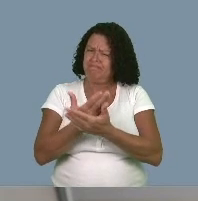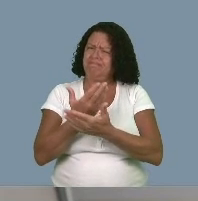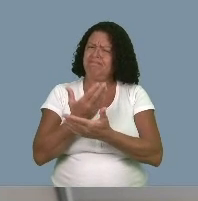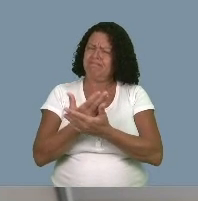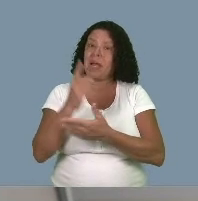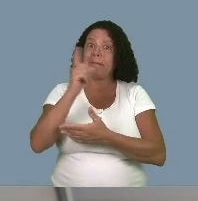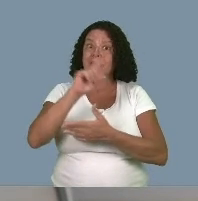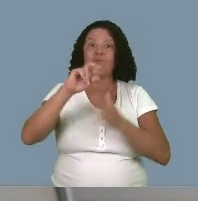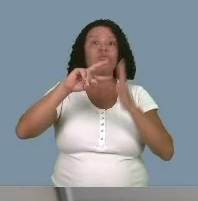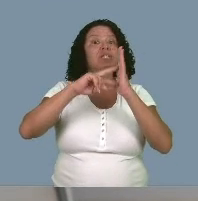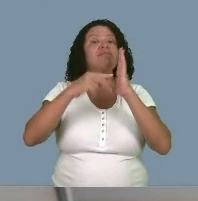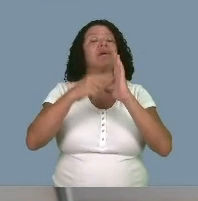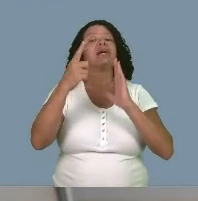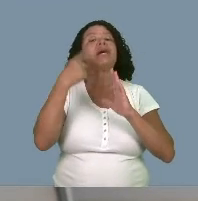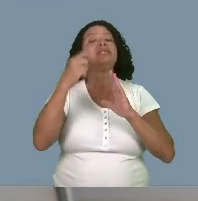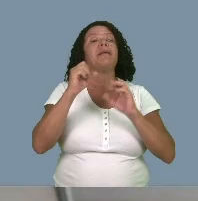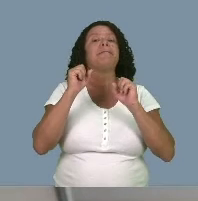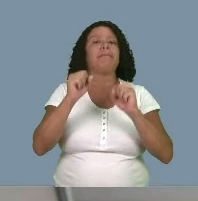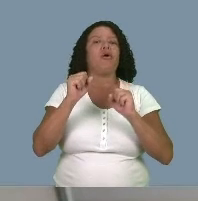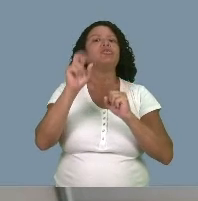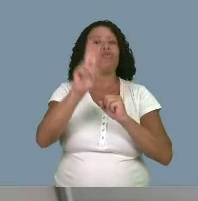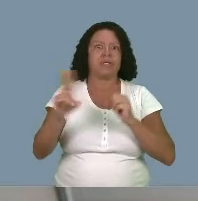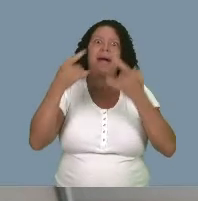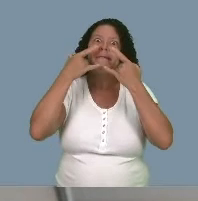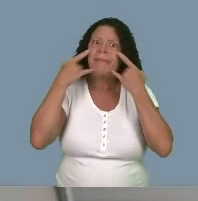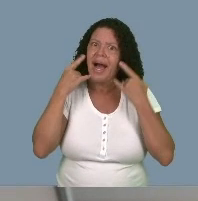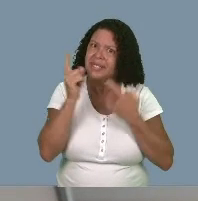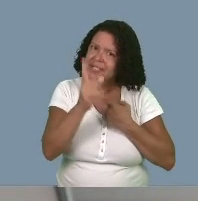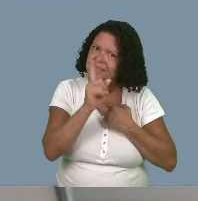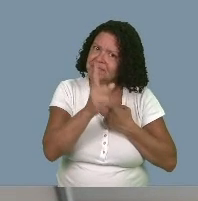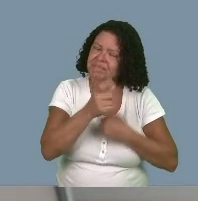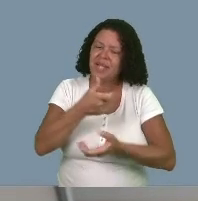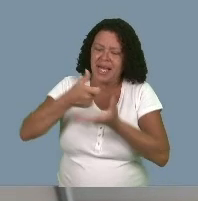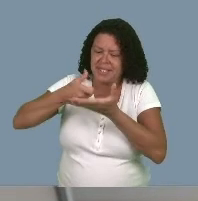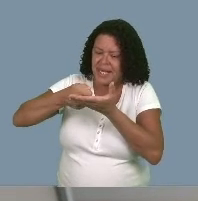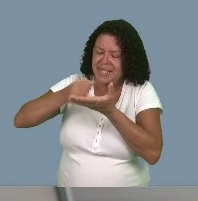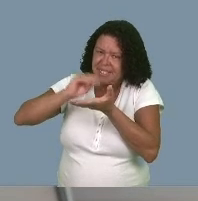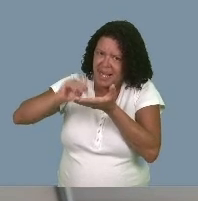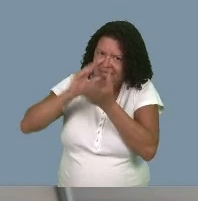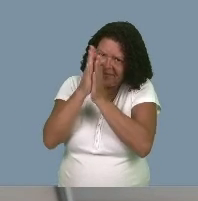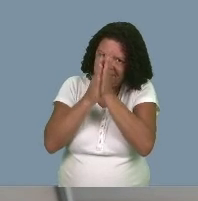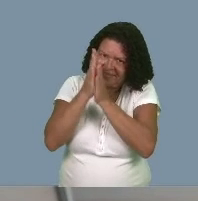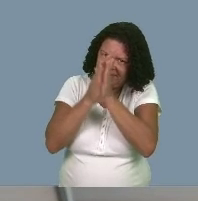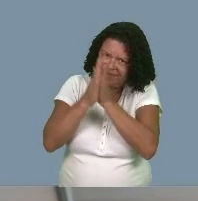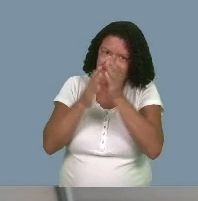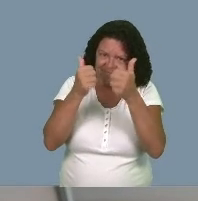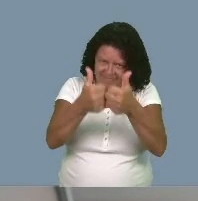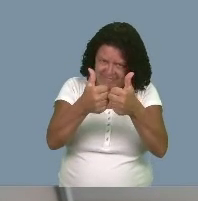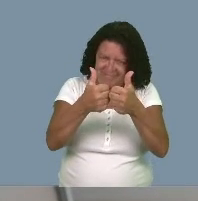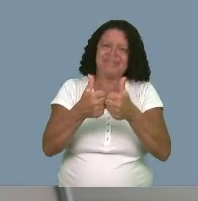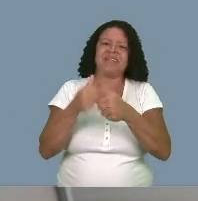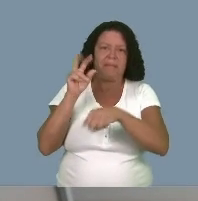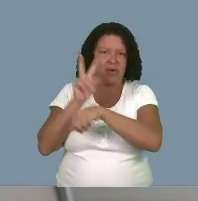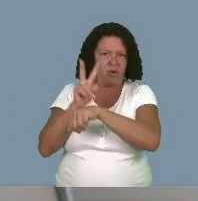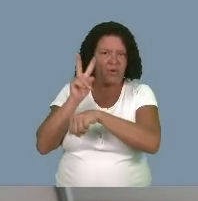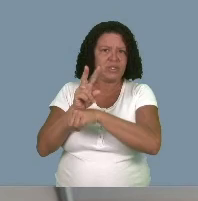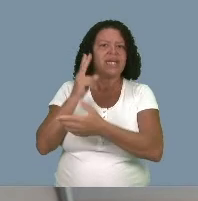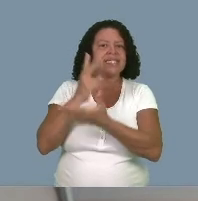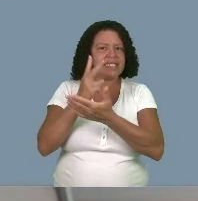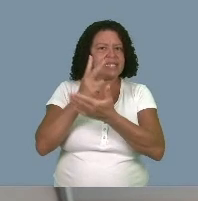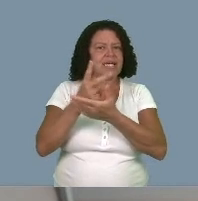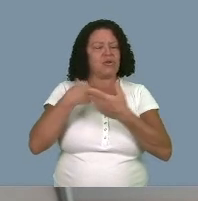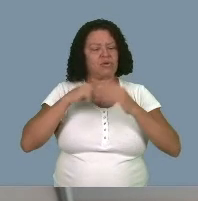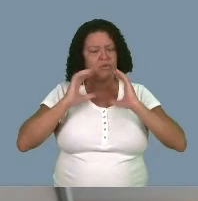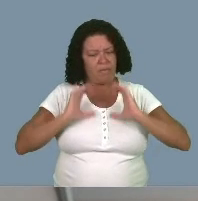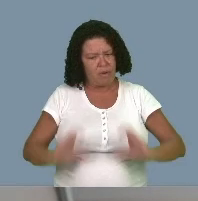não significa que a gente deve deixar de usar a máscara, o álcool gel e todos os fatores protetivos, né? Independente do nosso